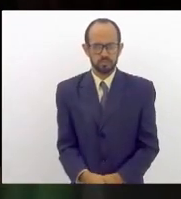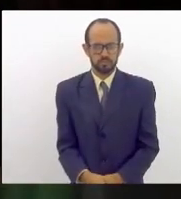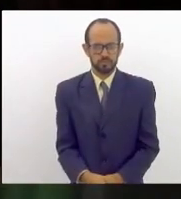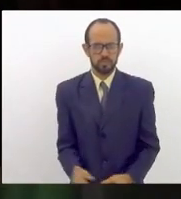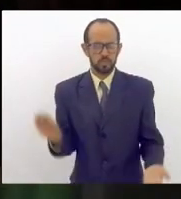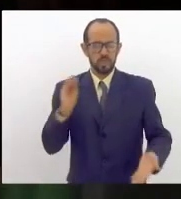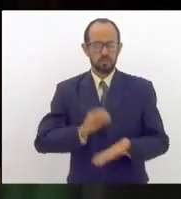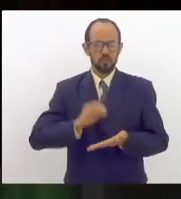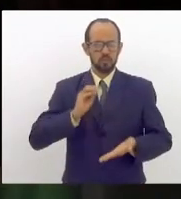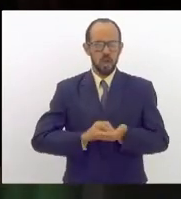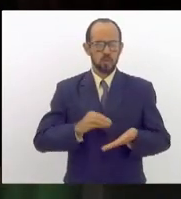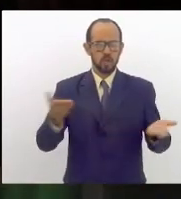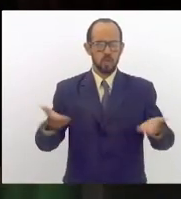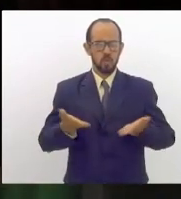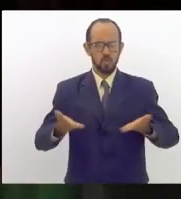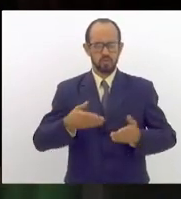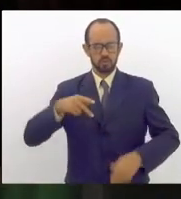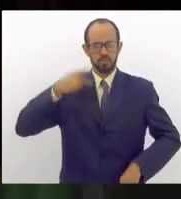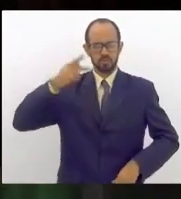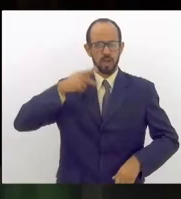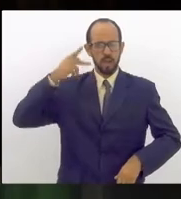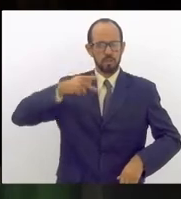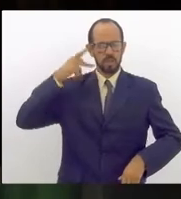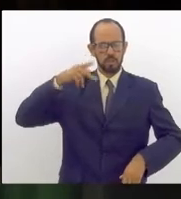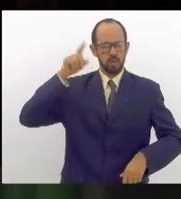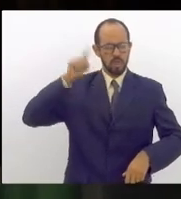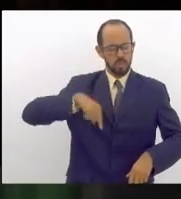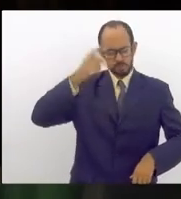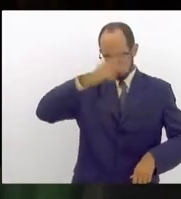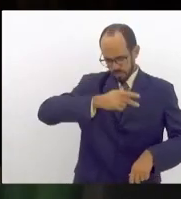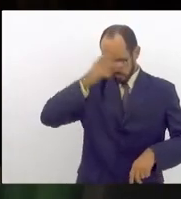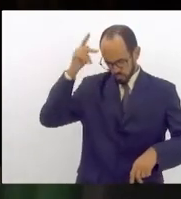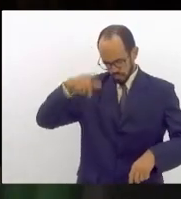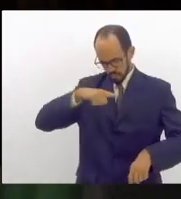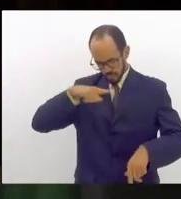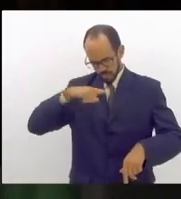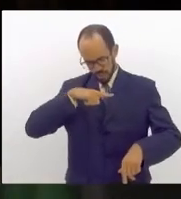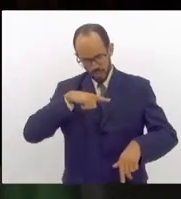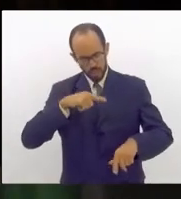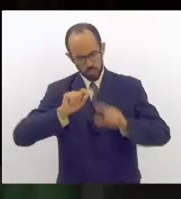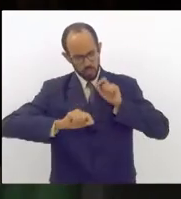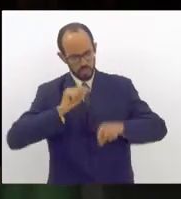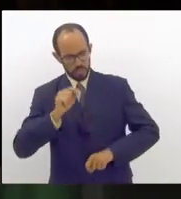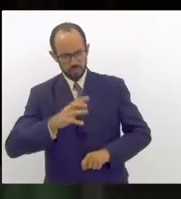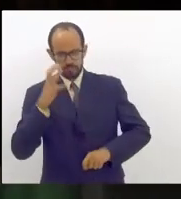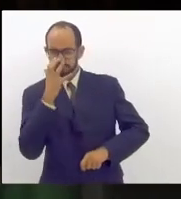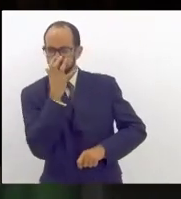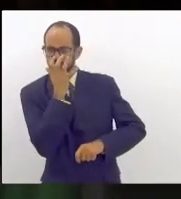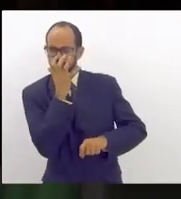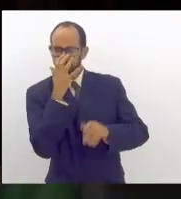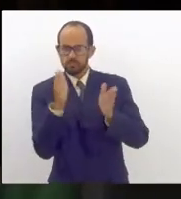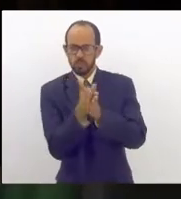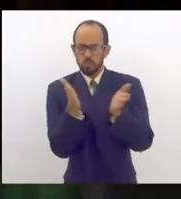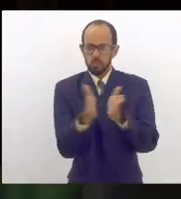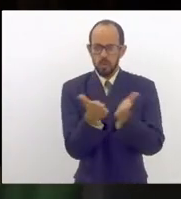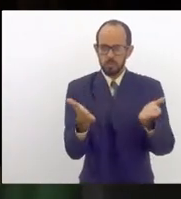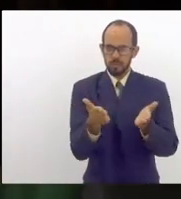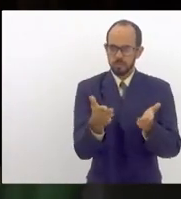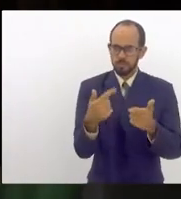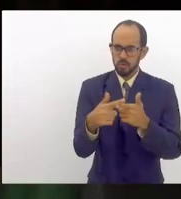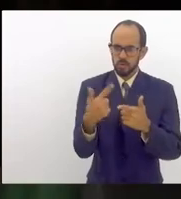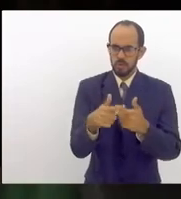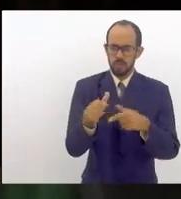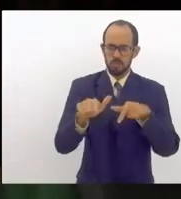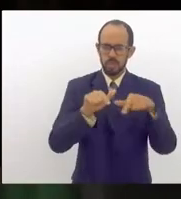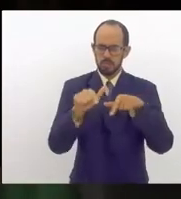hoje no Parlamento é pessoas que tenha identificação com a classe pobre porque é o trabalhador assalariada